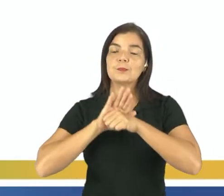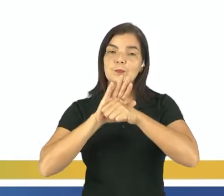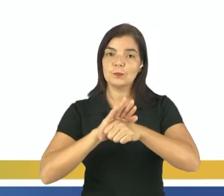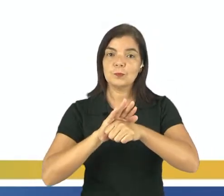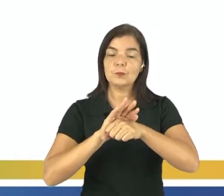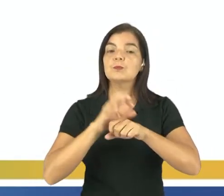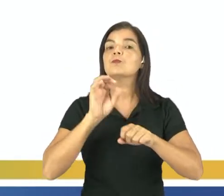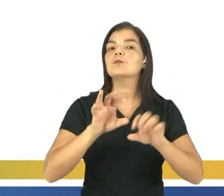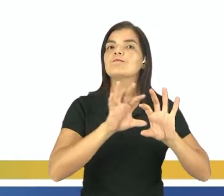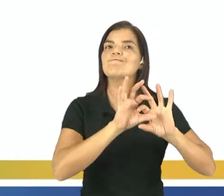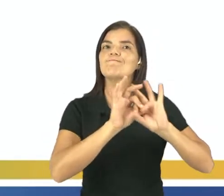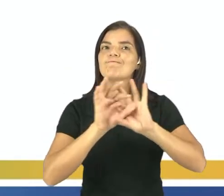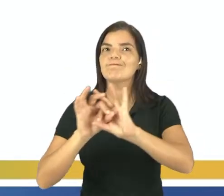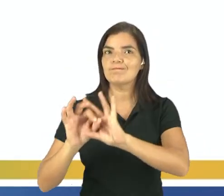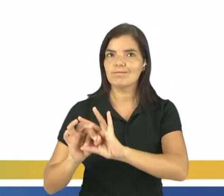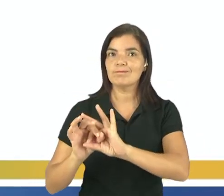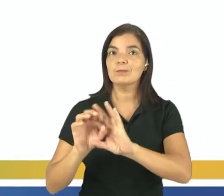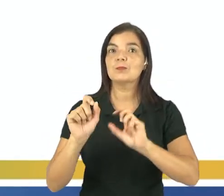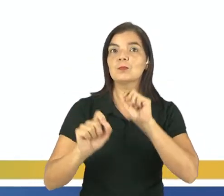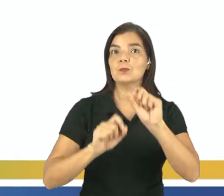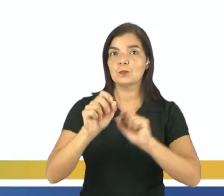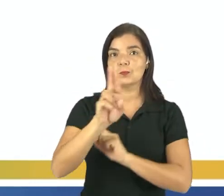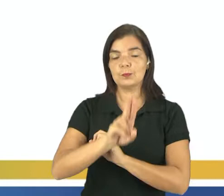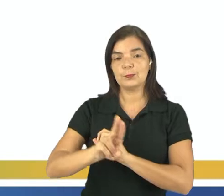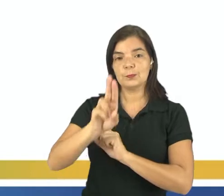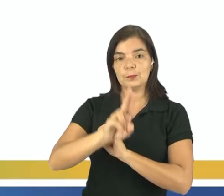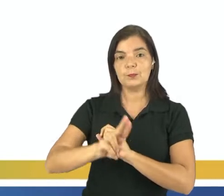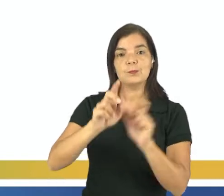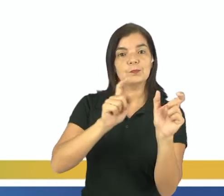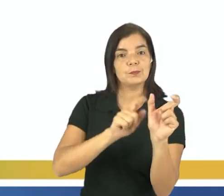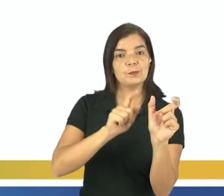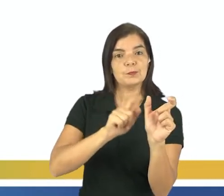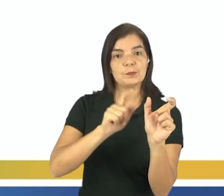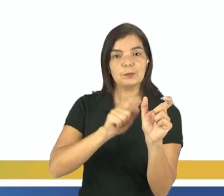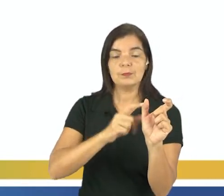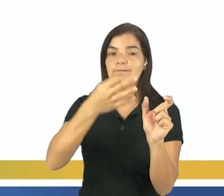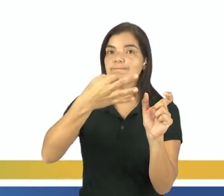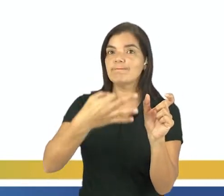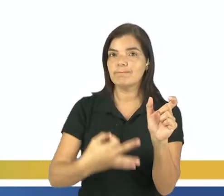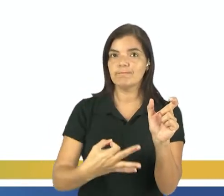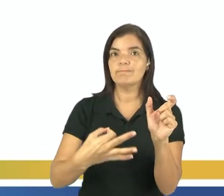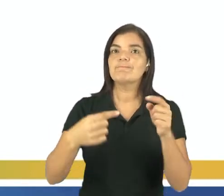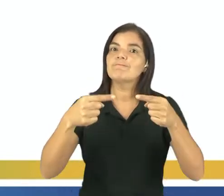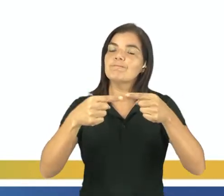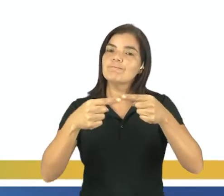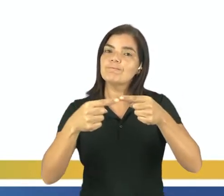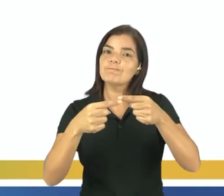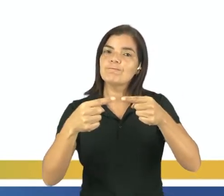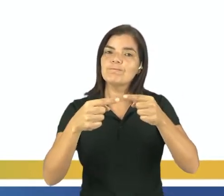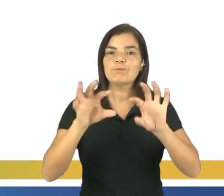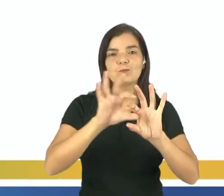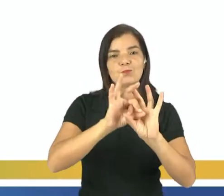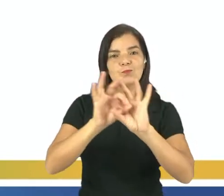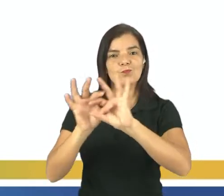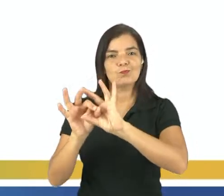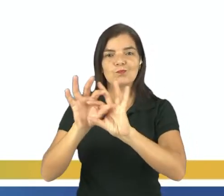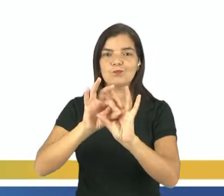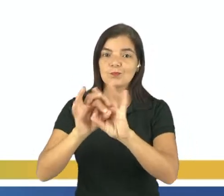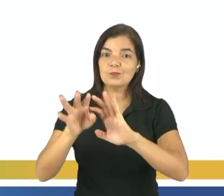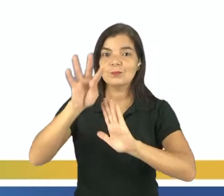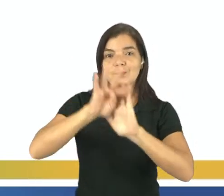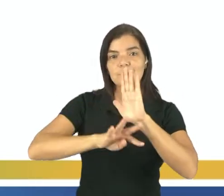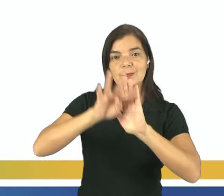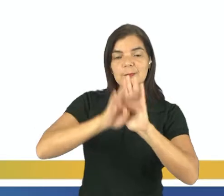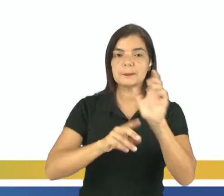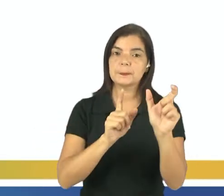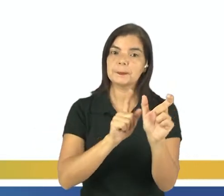colabora com a textualidade, através do uso de elementos coesivos. Ela conecta as diversas partes de um texto,